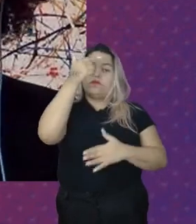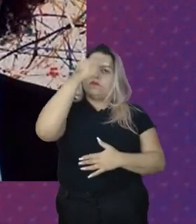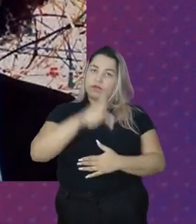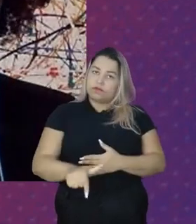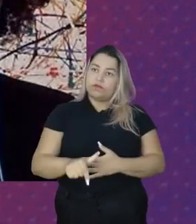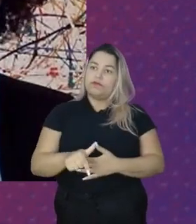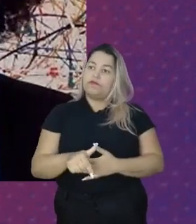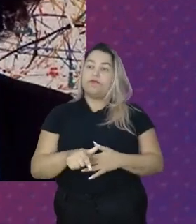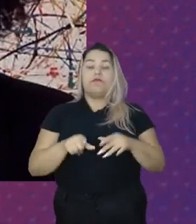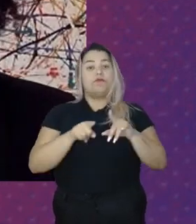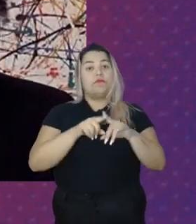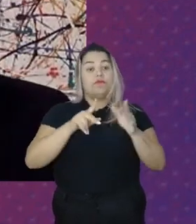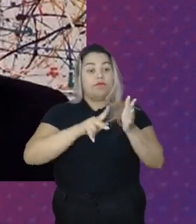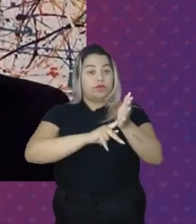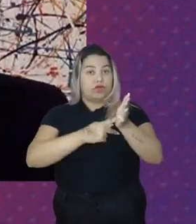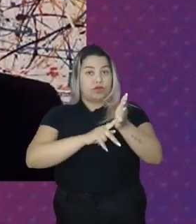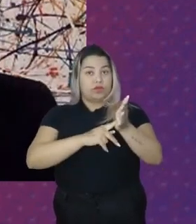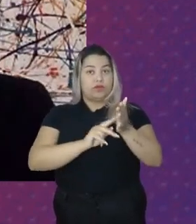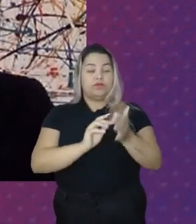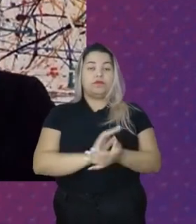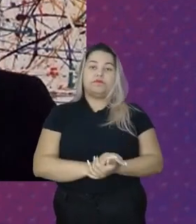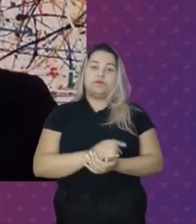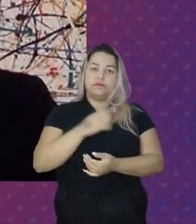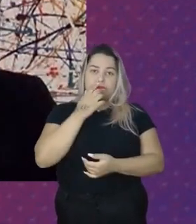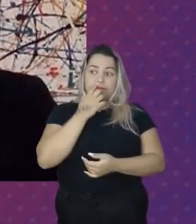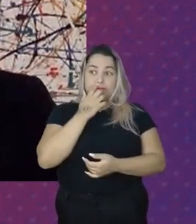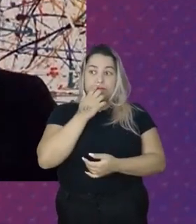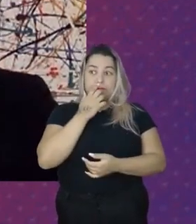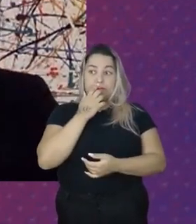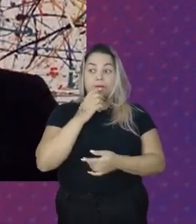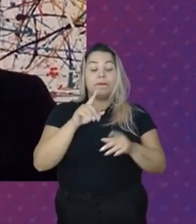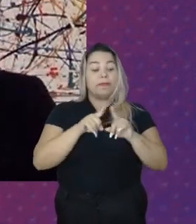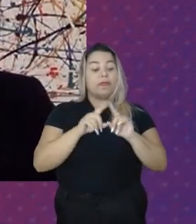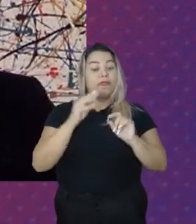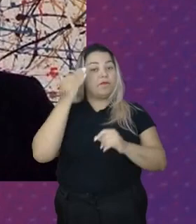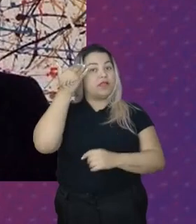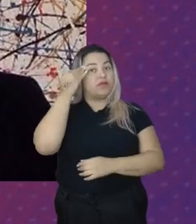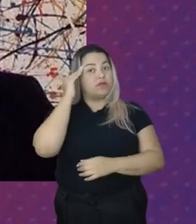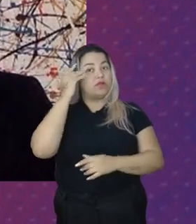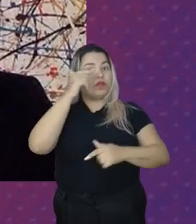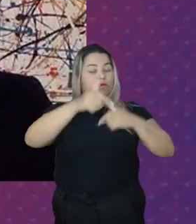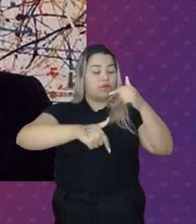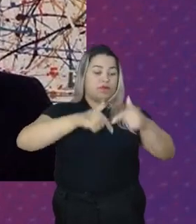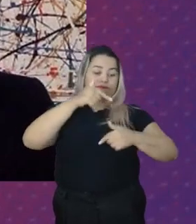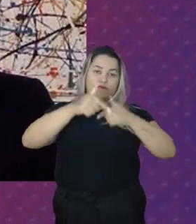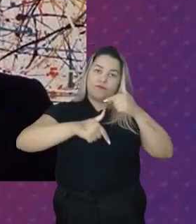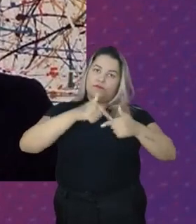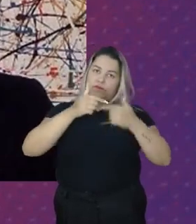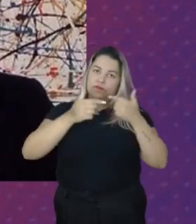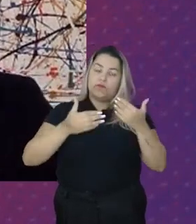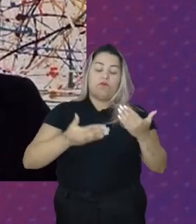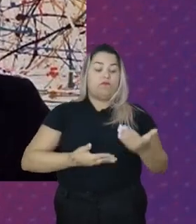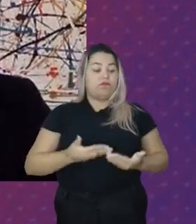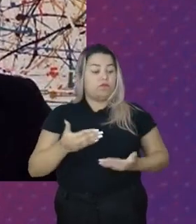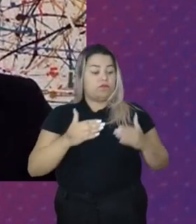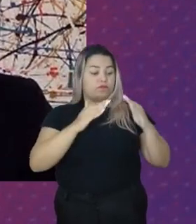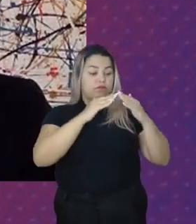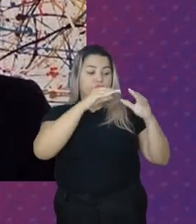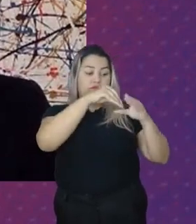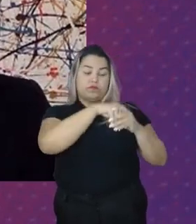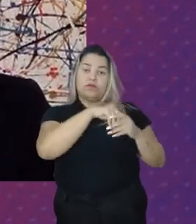à sindicalização. Porque a partir daí se compreendia que as trabalhadoras domésticas teriam as